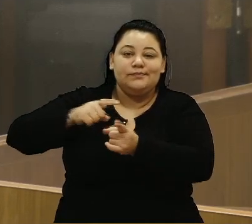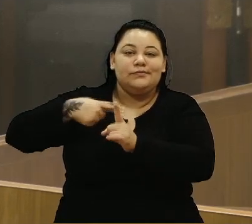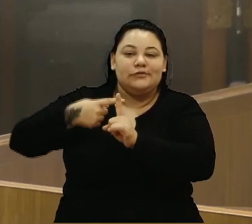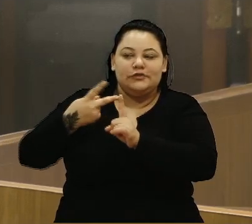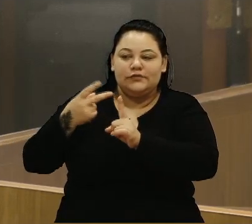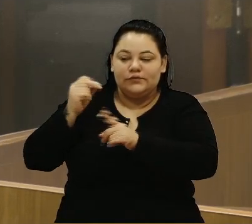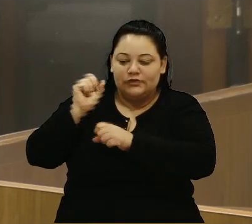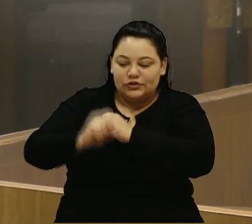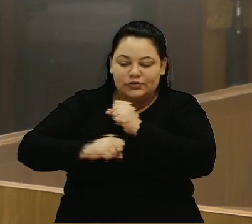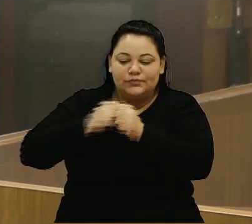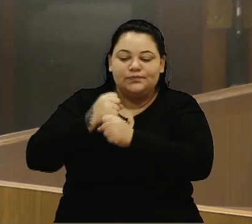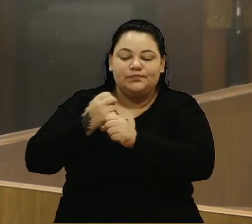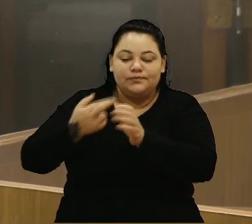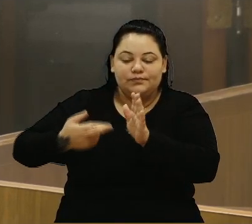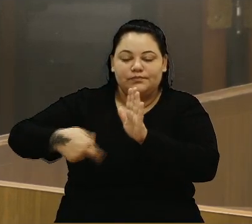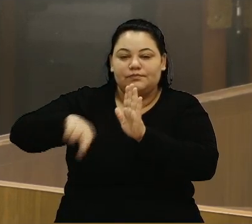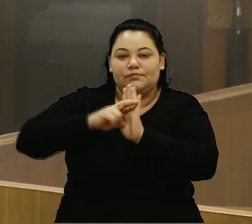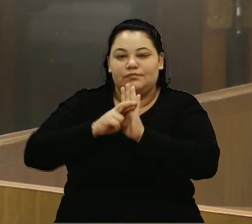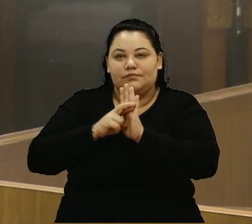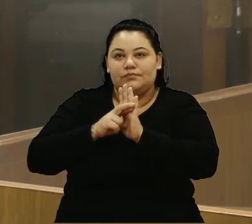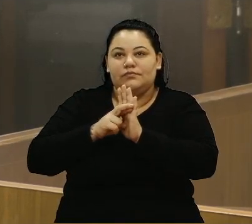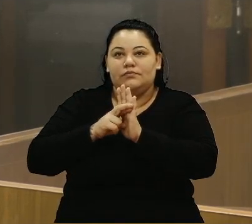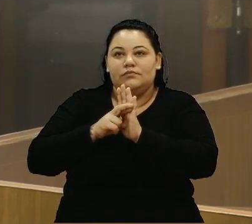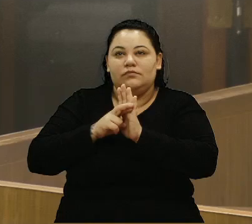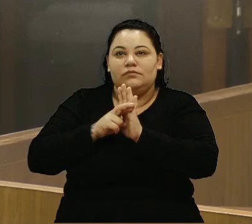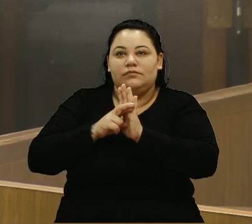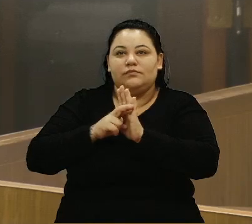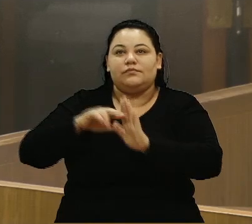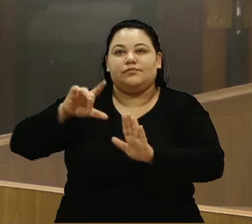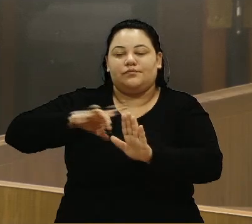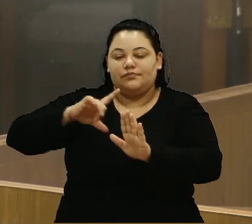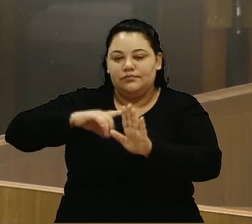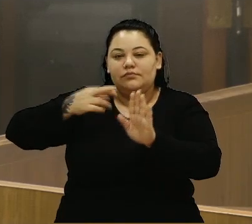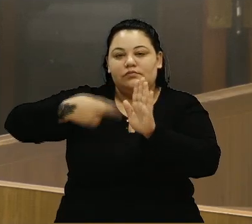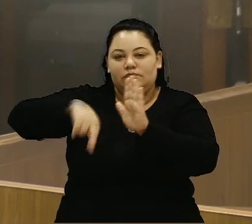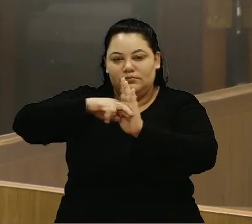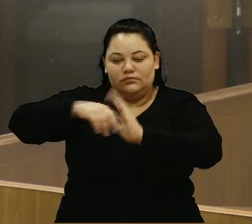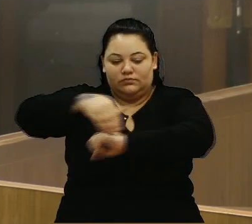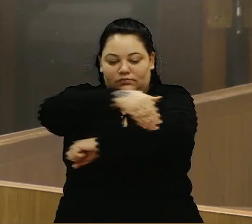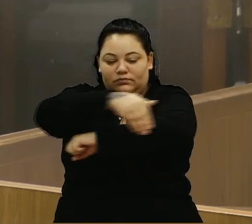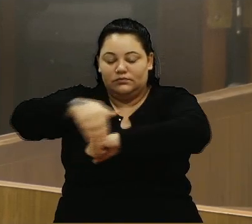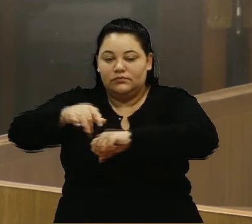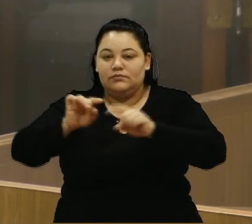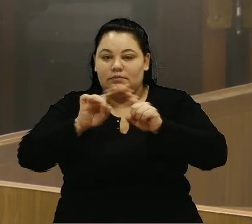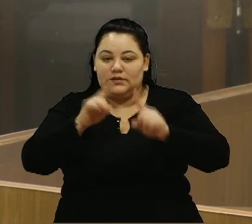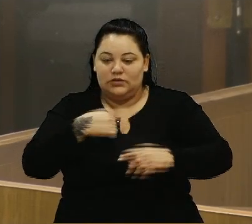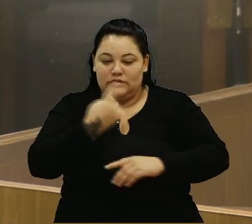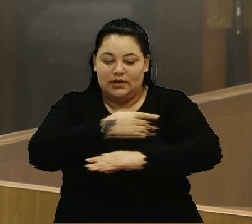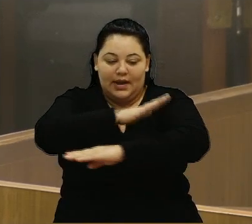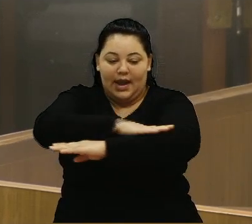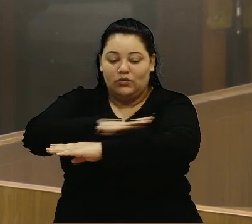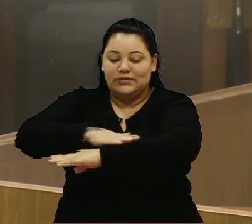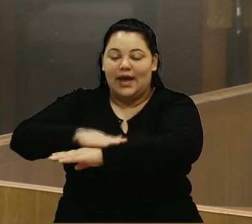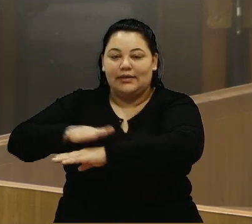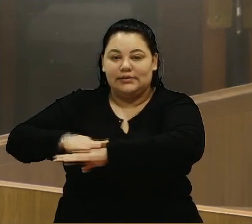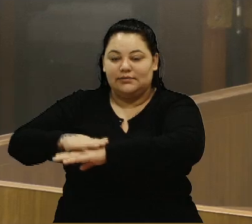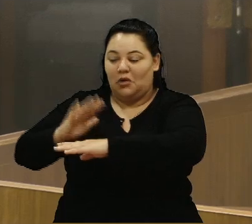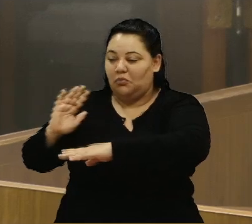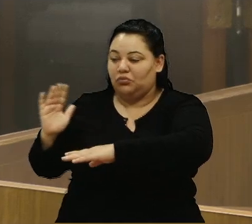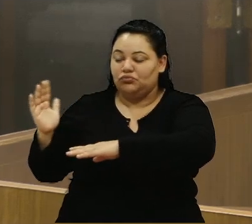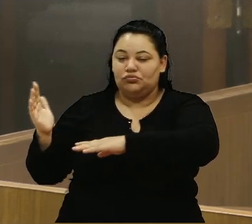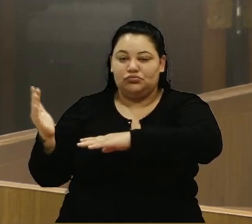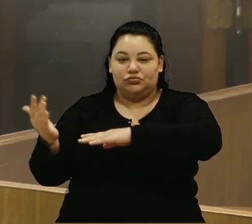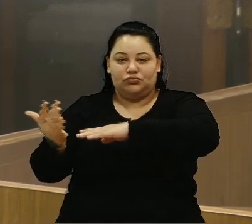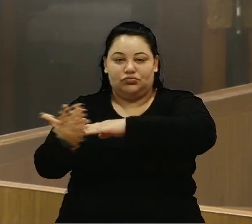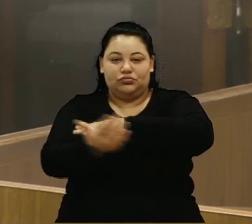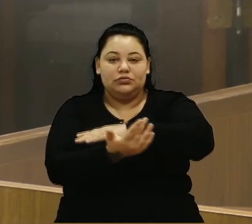para essa revitalização. Nós vamos ter também não só a revitalização da rua, mas das nossas calçadas ali ao redor,